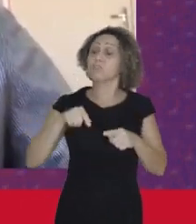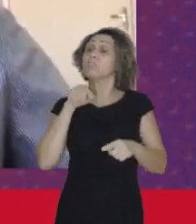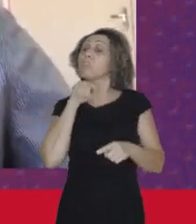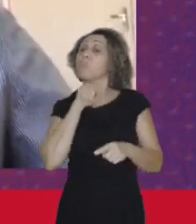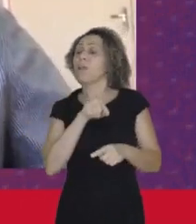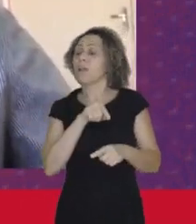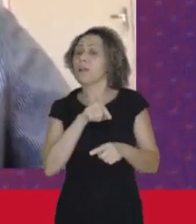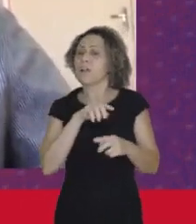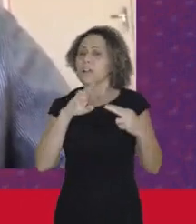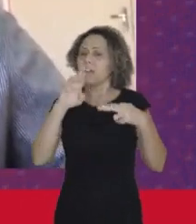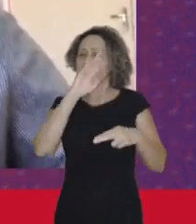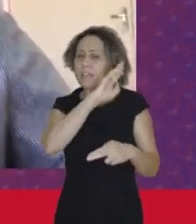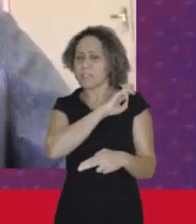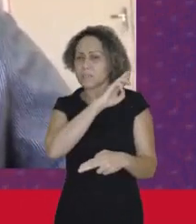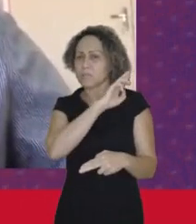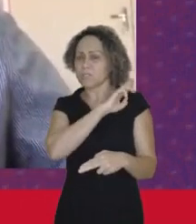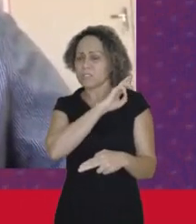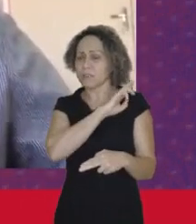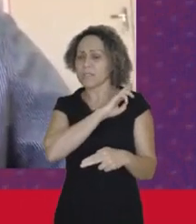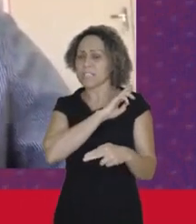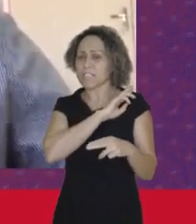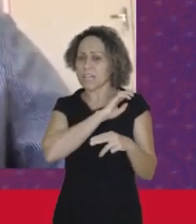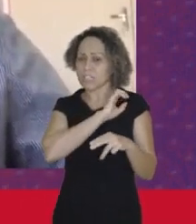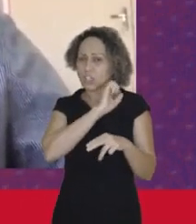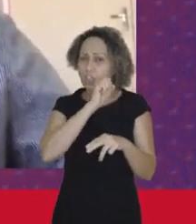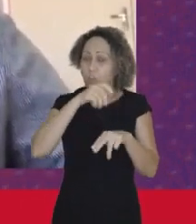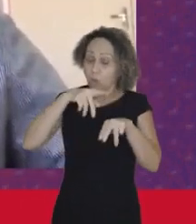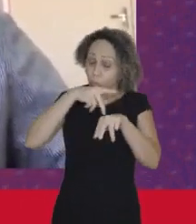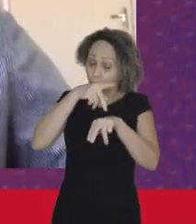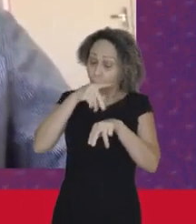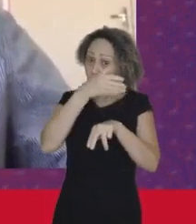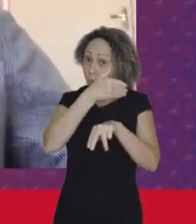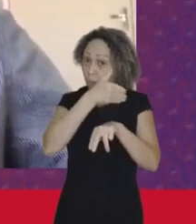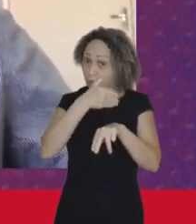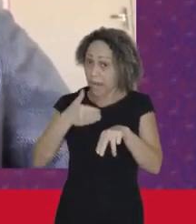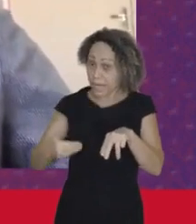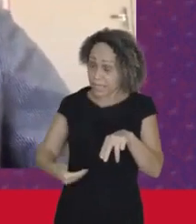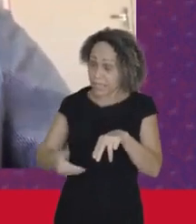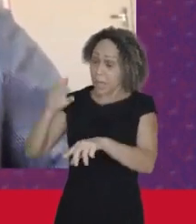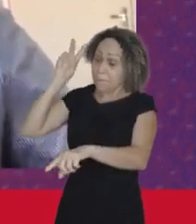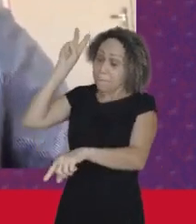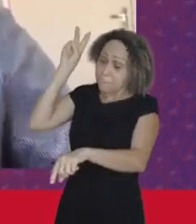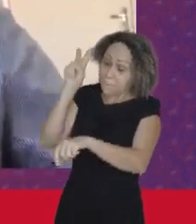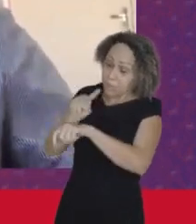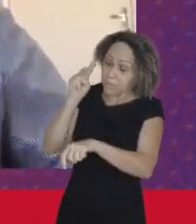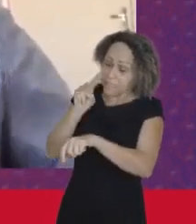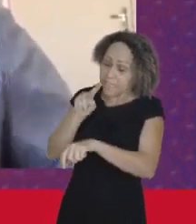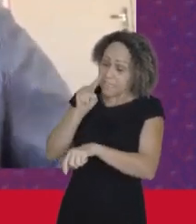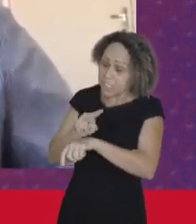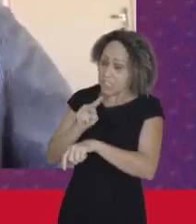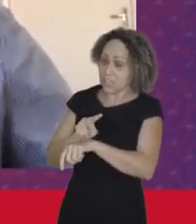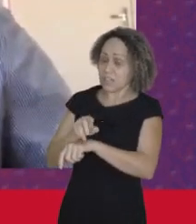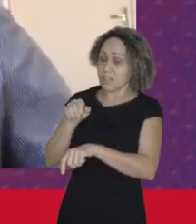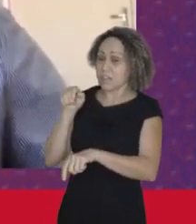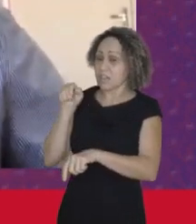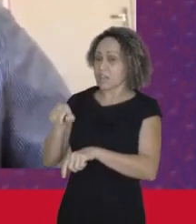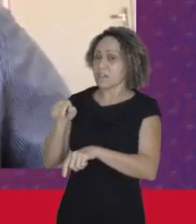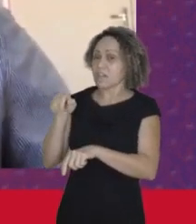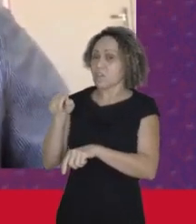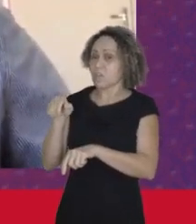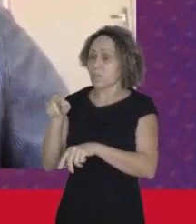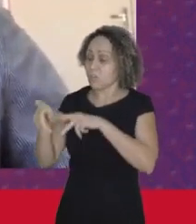Estado proteger as populações vulneráveis. Por isso é que a condição de pobreza e